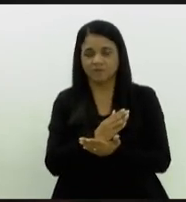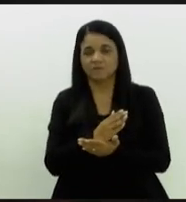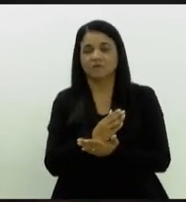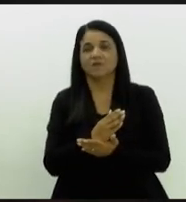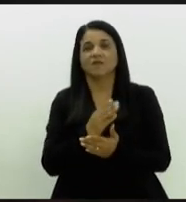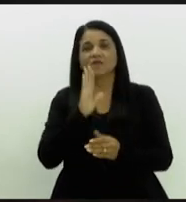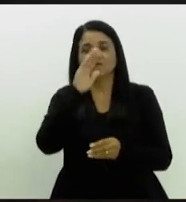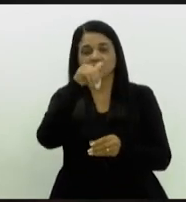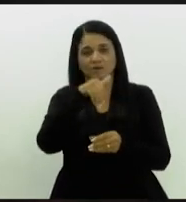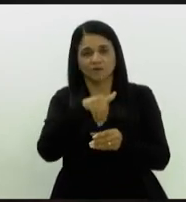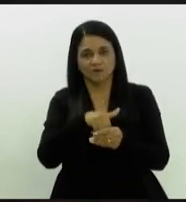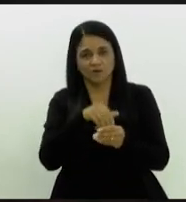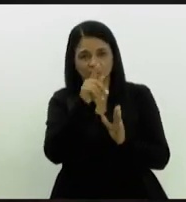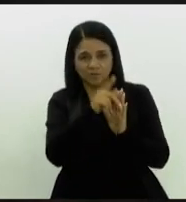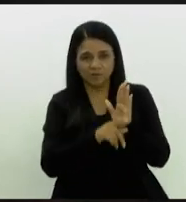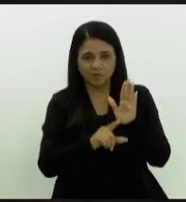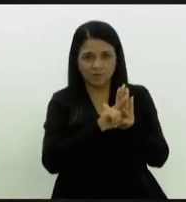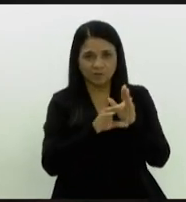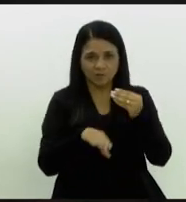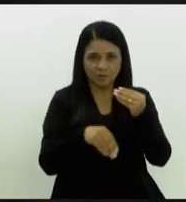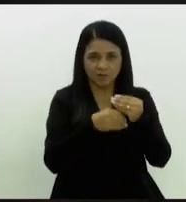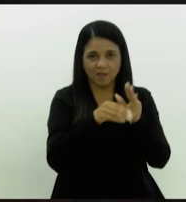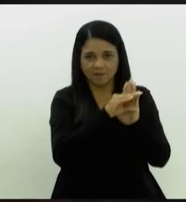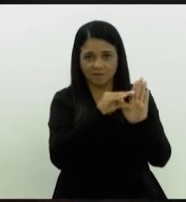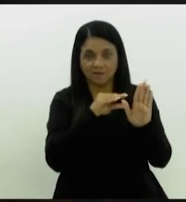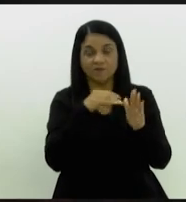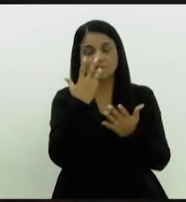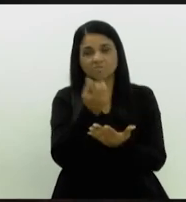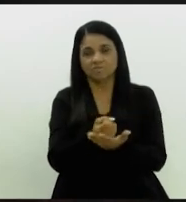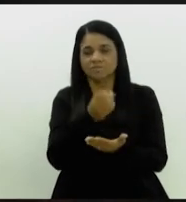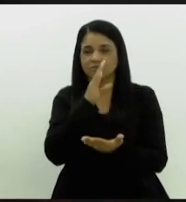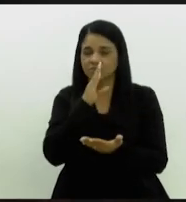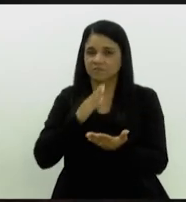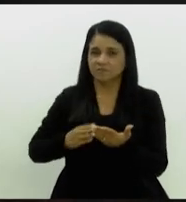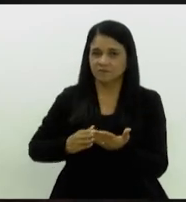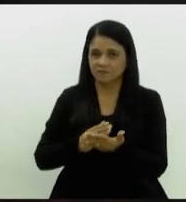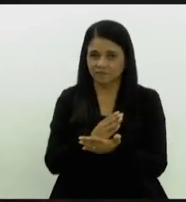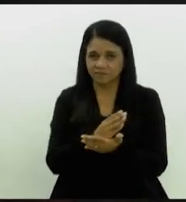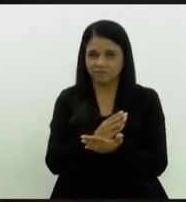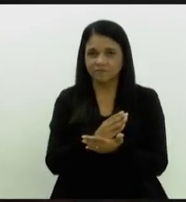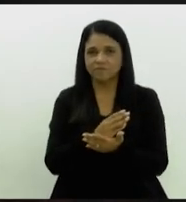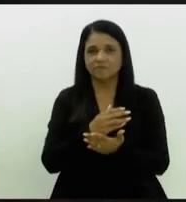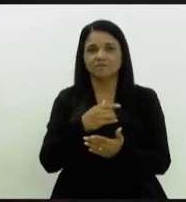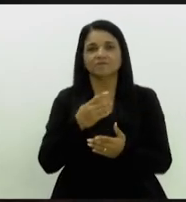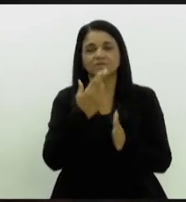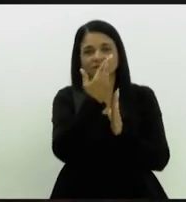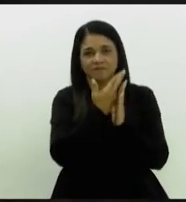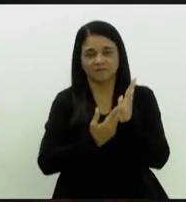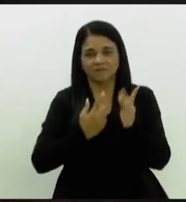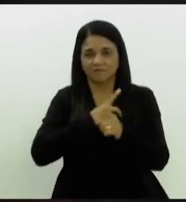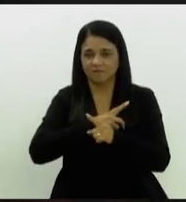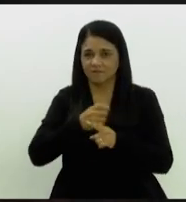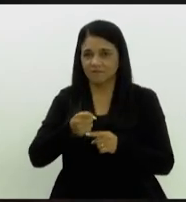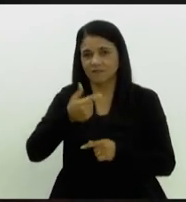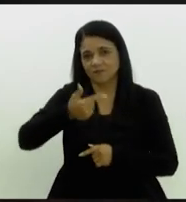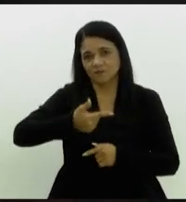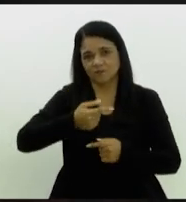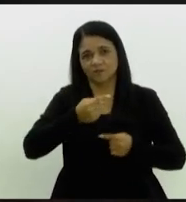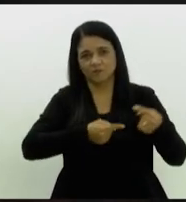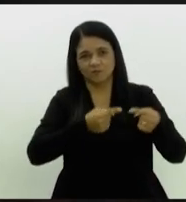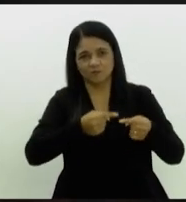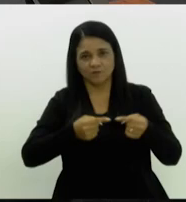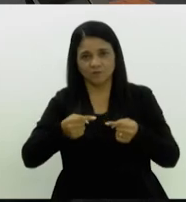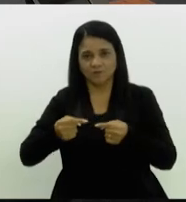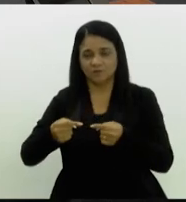Em votação, o projeto assim emendado. Os senhores que aprovam, permaneçam como estão? Aprovado. Vai a redação do vencido para a segunda